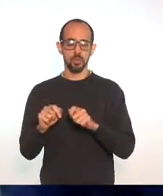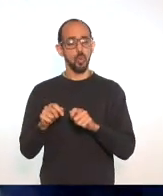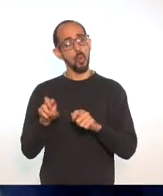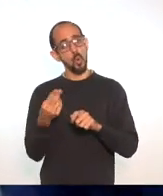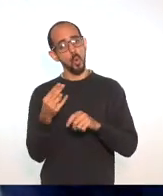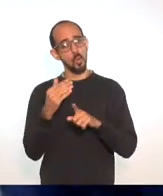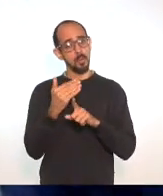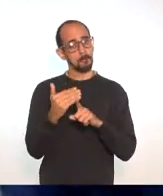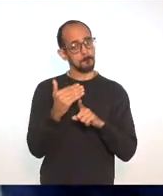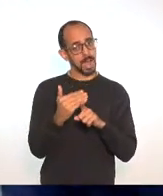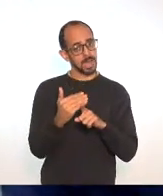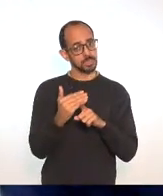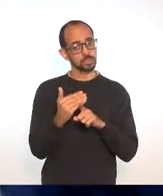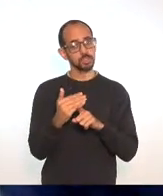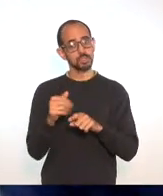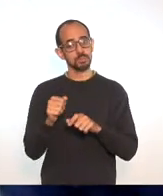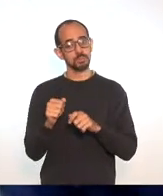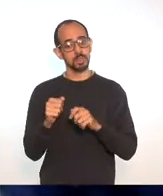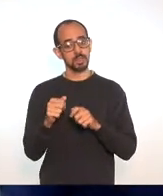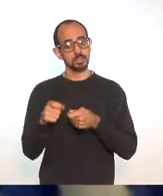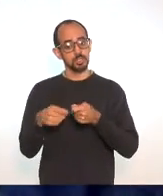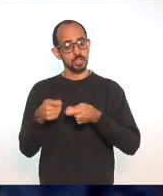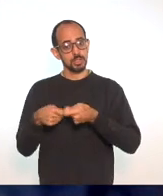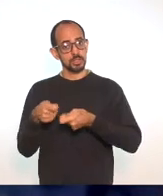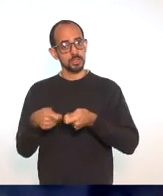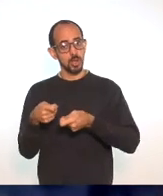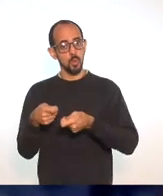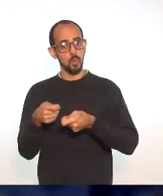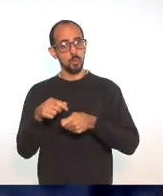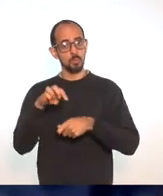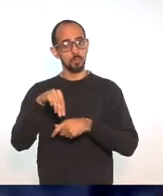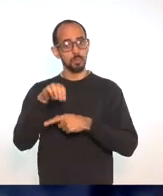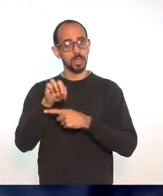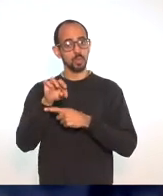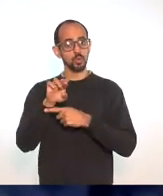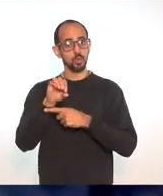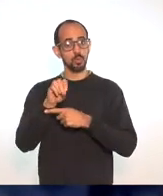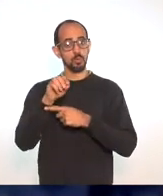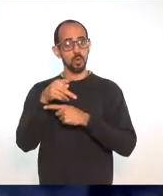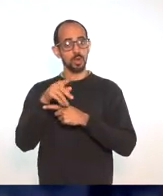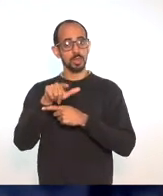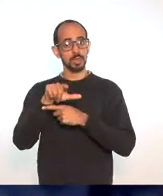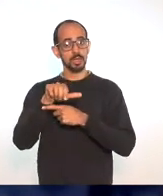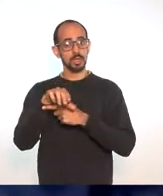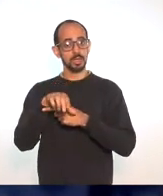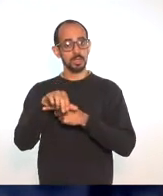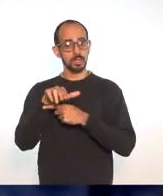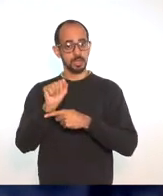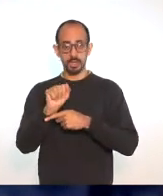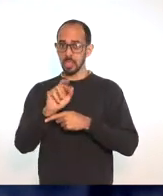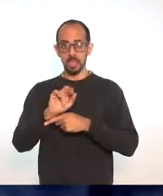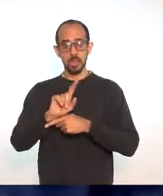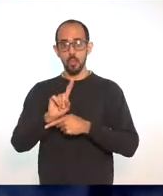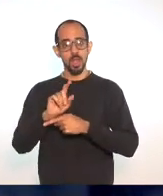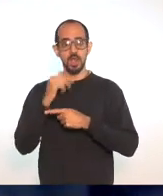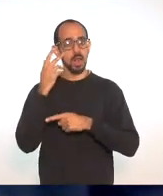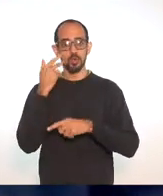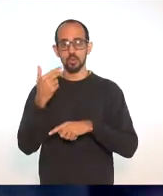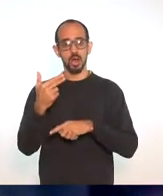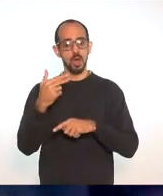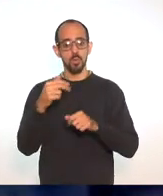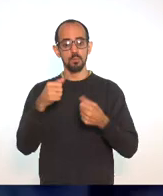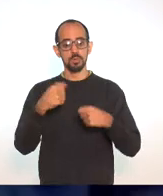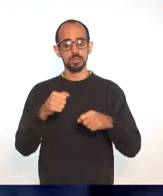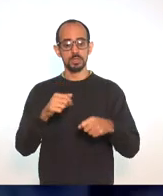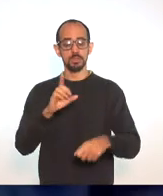para a gestão Metropolitana isso não seria feito de maneira natural Talvez os considerados se tango uma